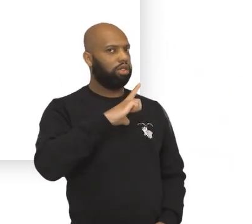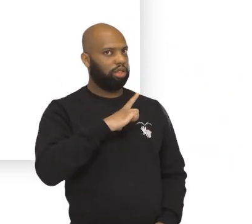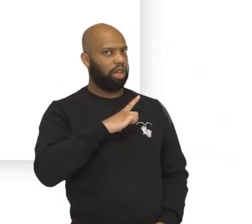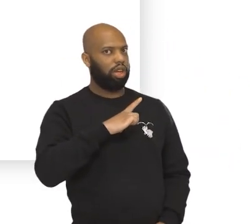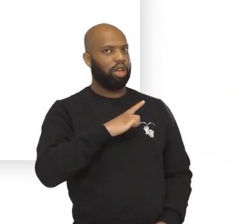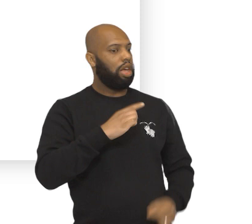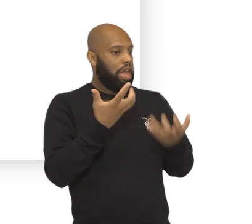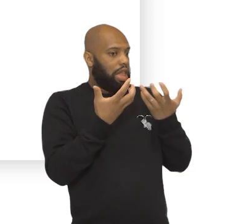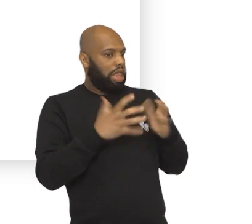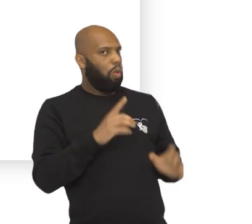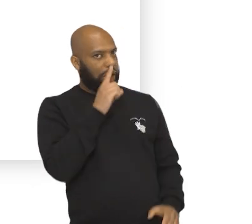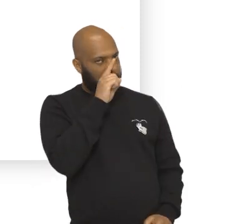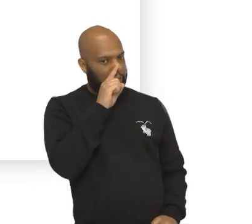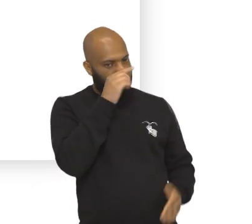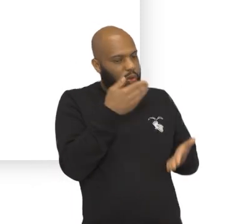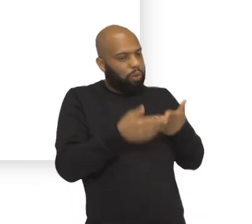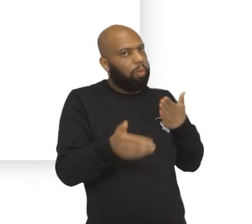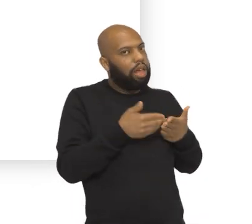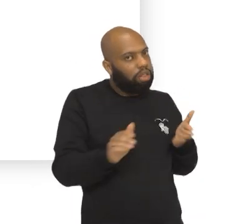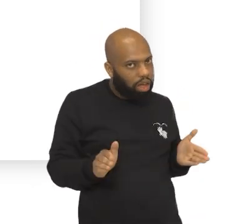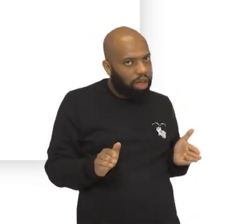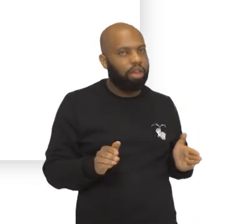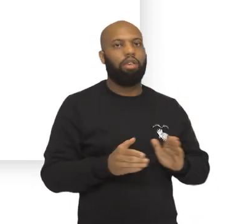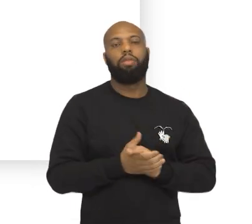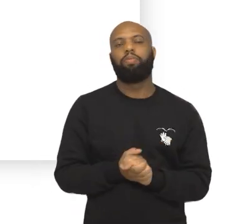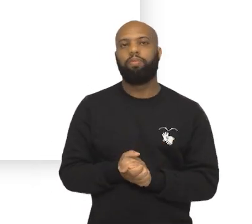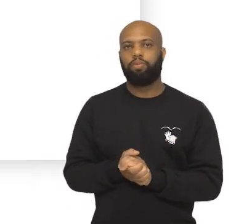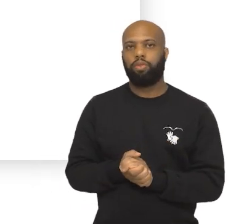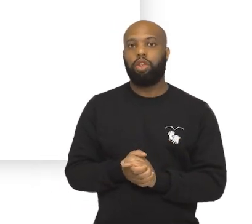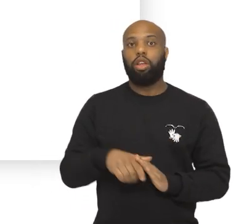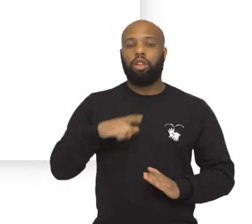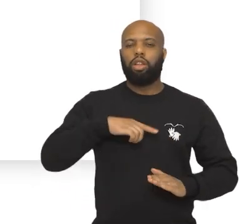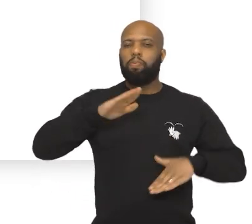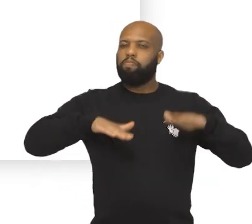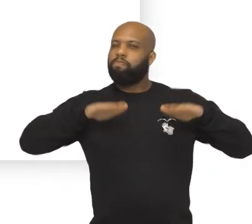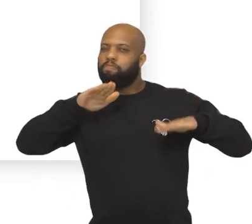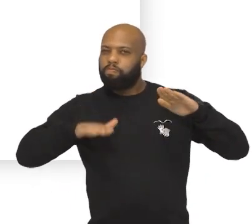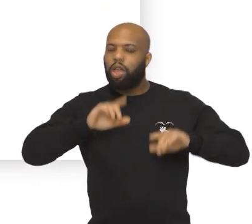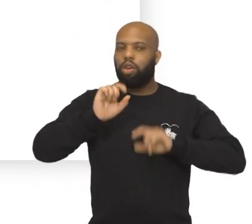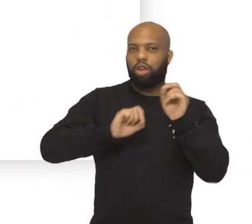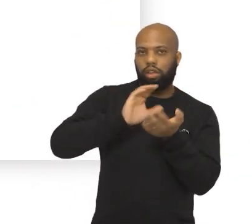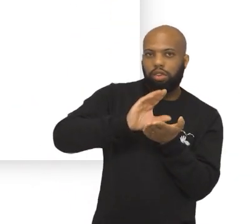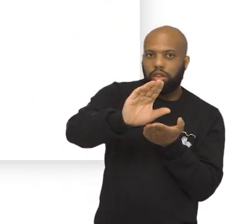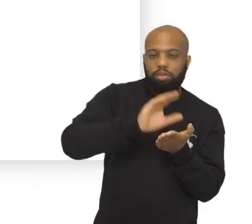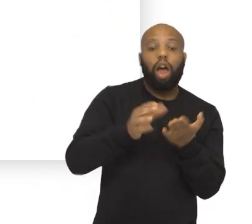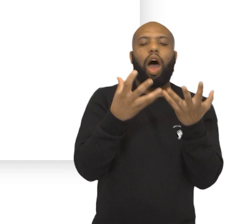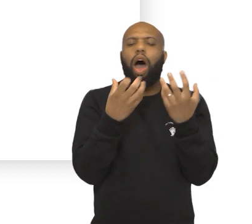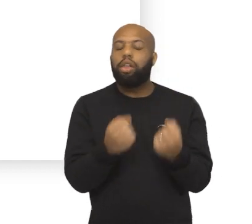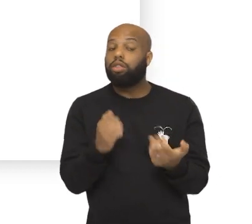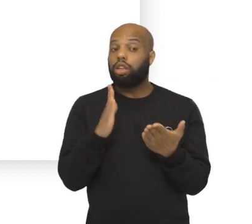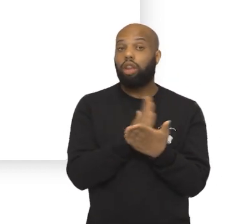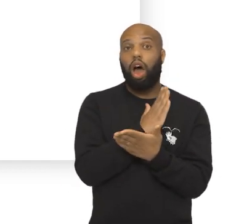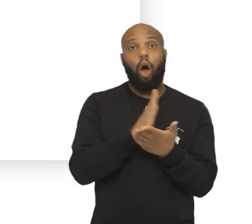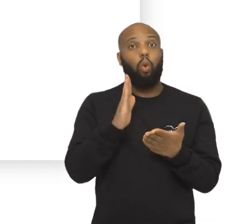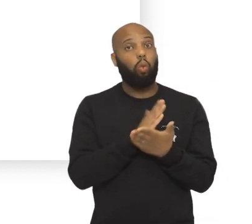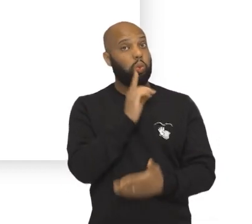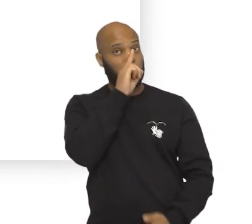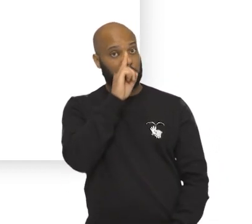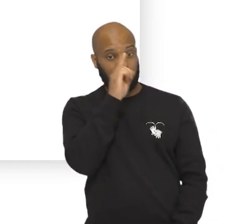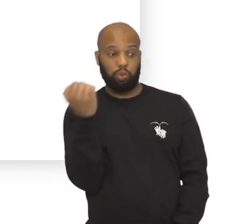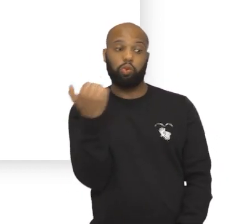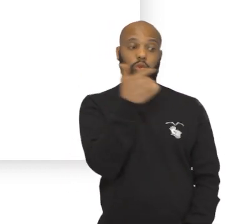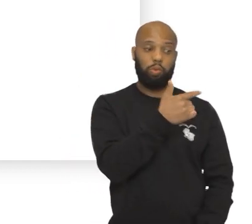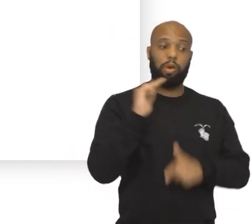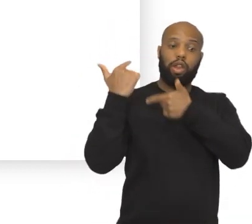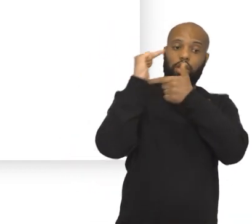recursos acima de tudo não assume riscos que possam comprometer seu patrimônio moderado é o investidor que